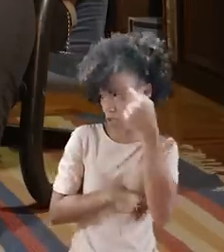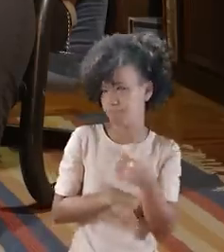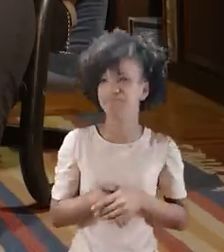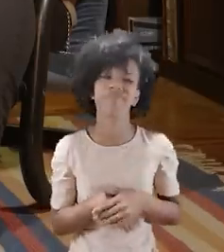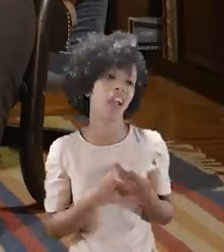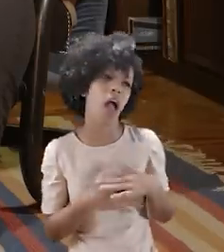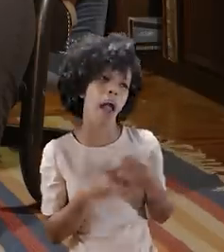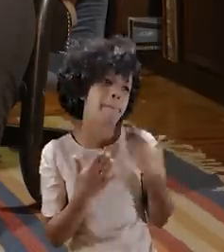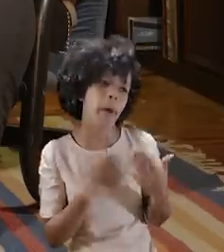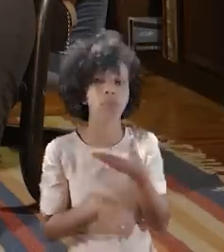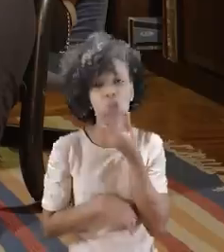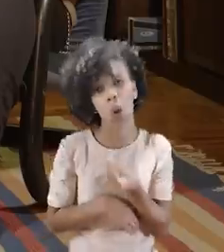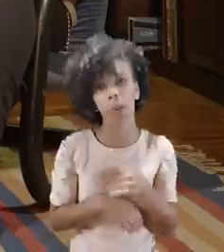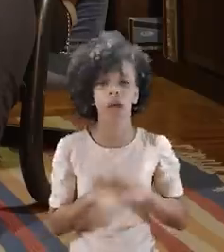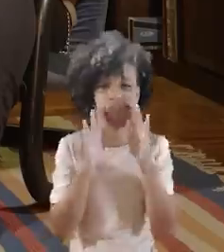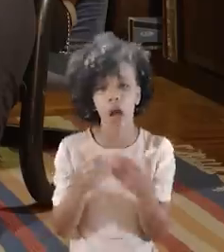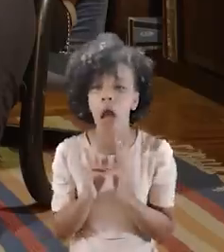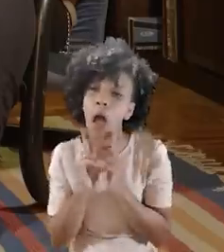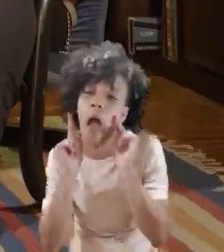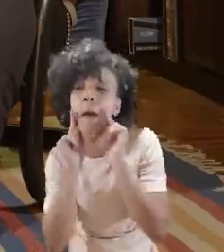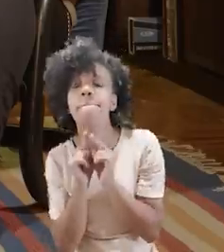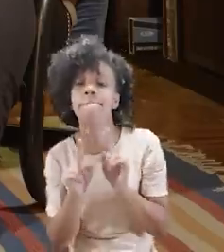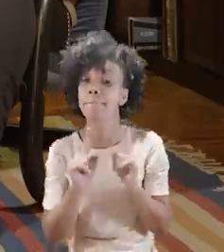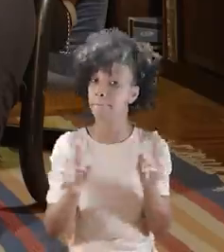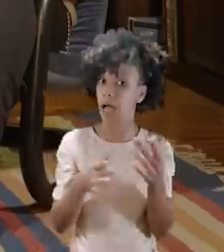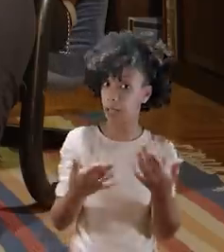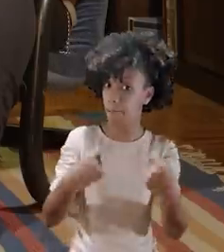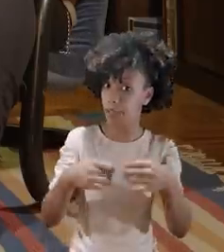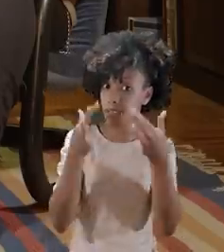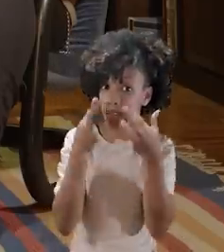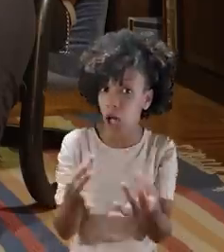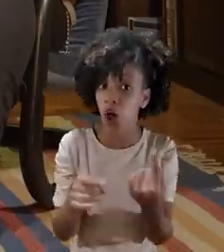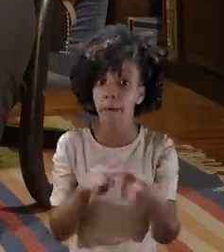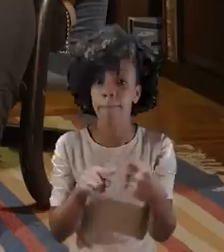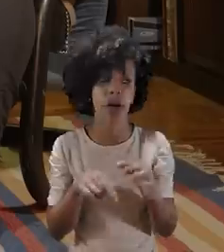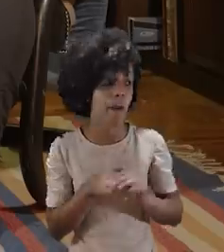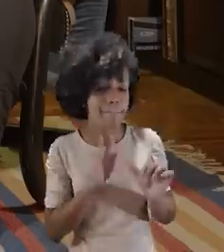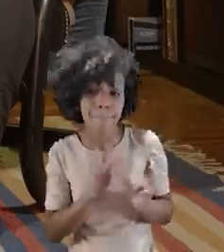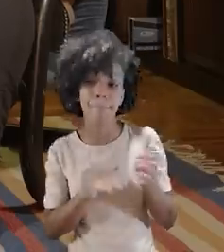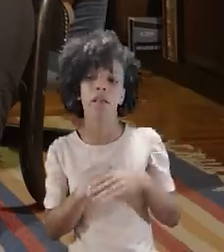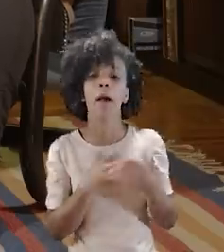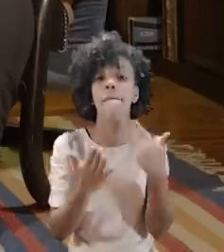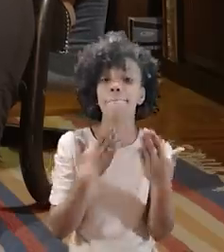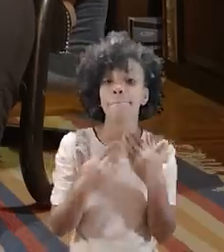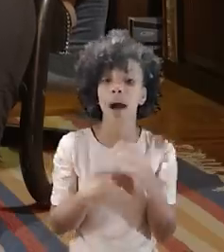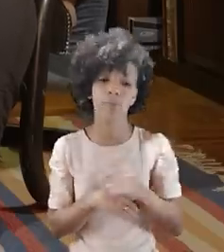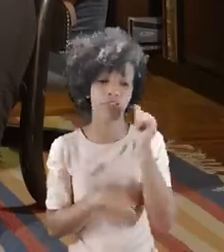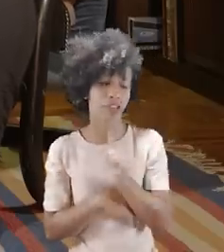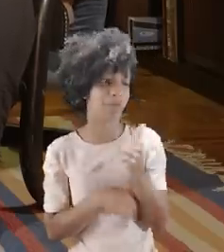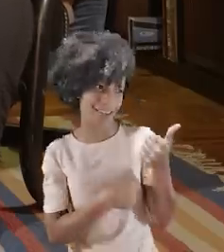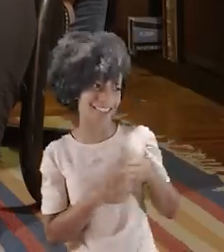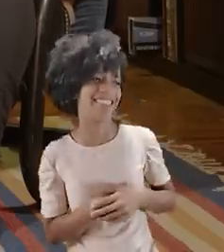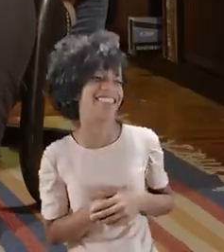vão pensar assim aí é um papo de homem porque é papo de bandeira é papo de homem mas se deveria assistir exatamente por isso ele corte nem foi ó papo de mulher